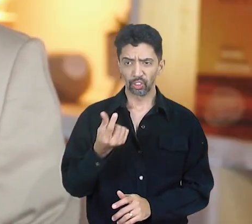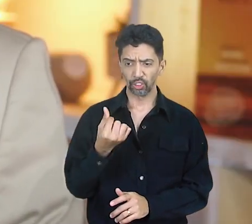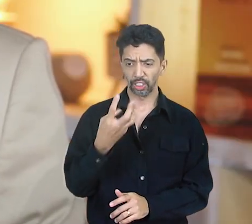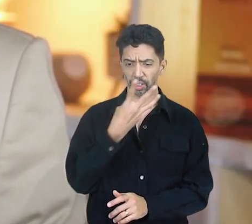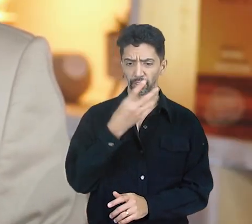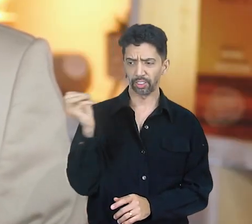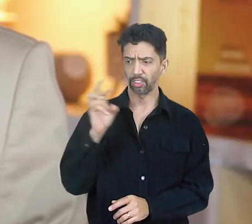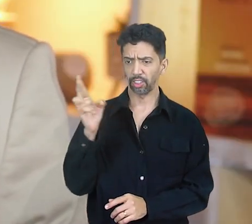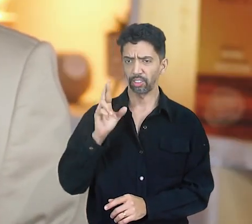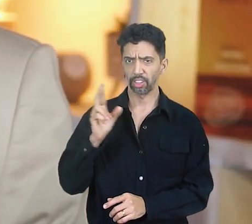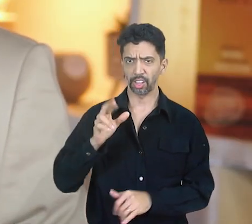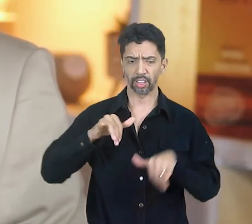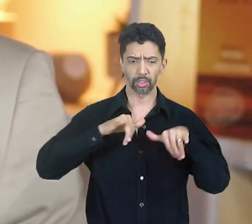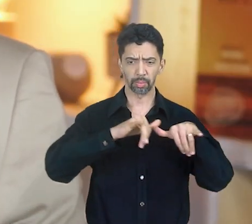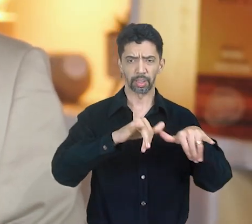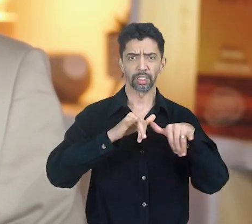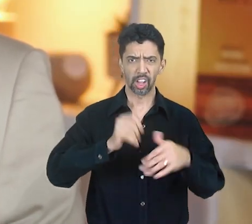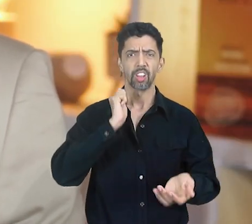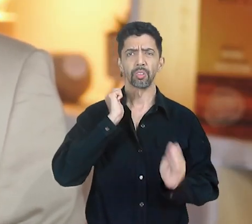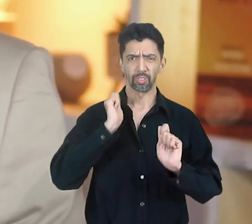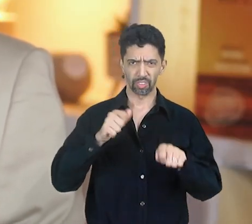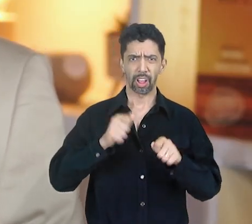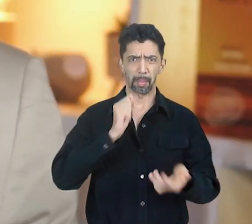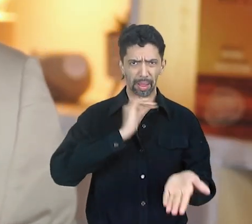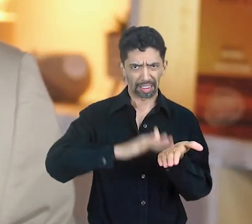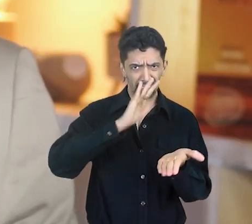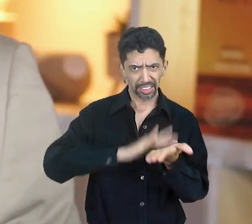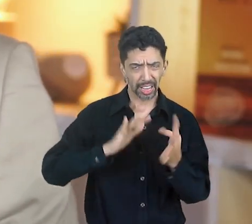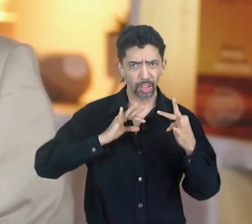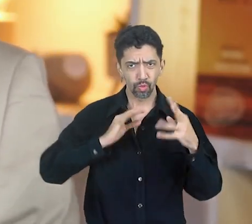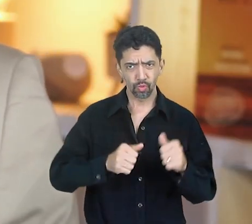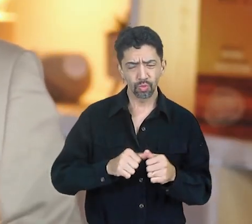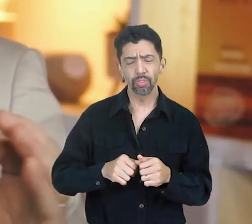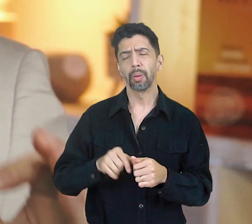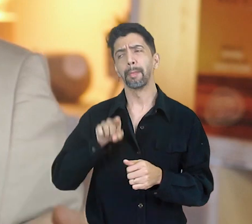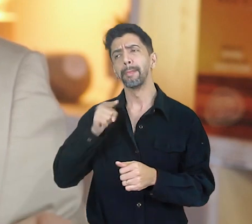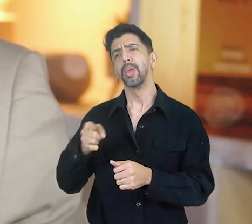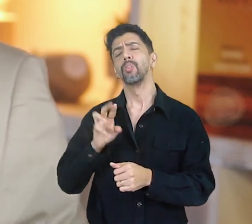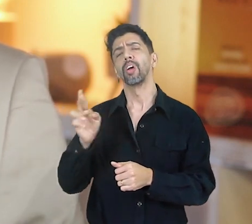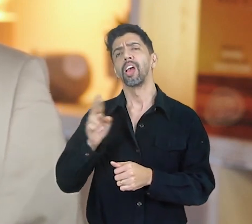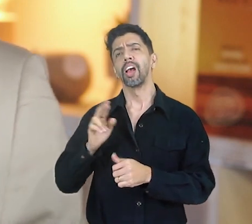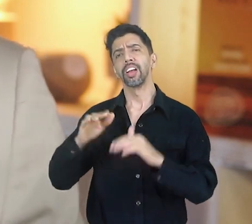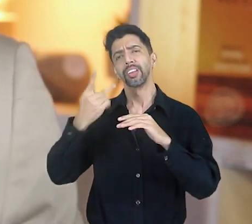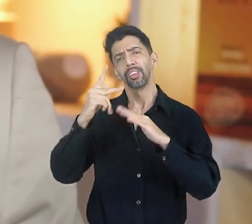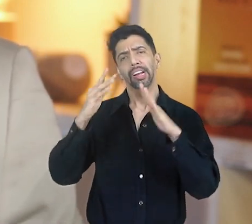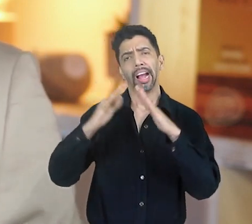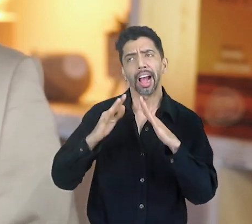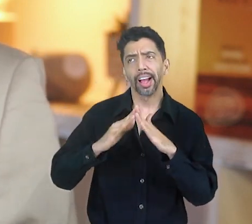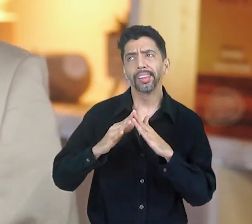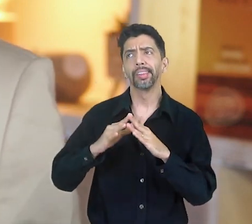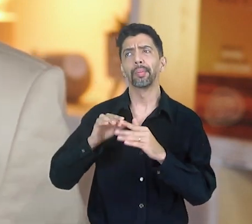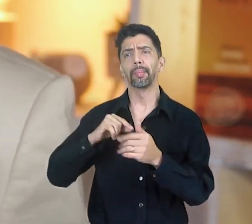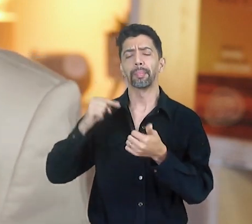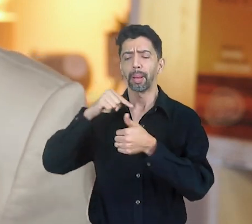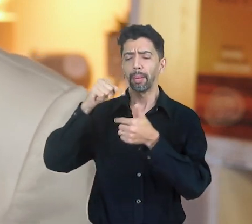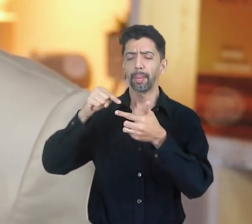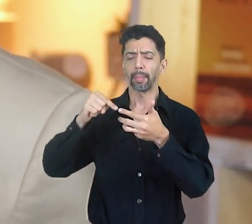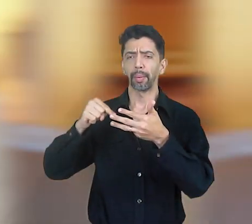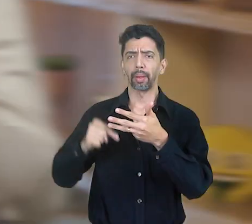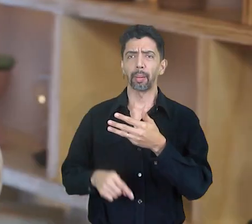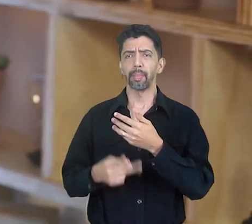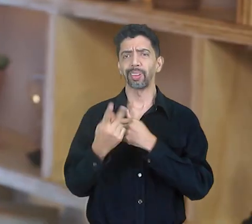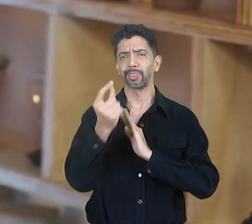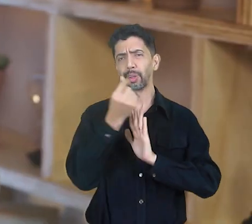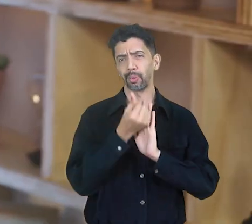É possível gastar R$ 300 no supermercado, R$ 1.000 de moradia, entre outros gastos dentro do orçamento financeiro